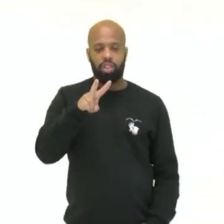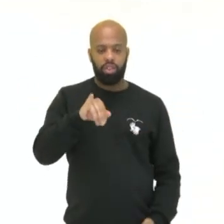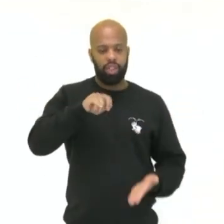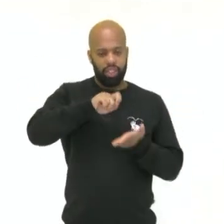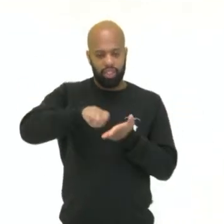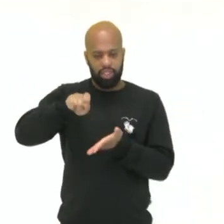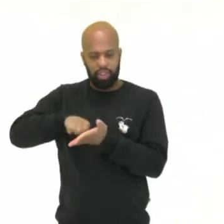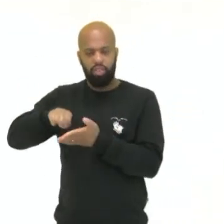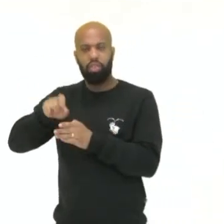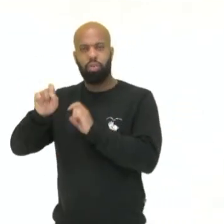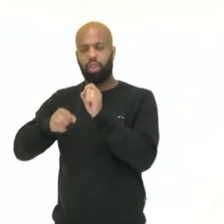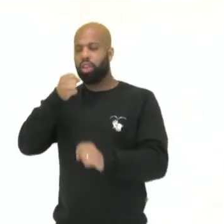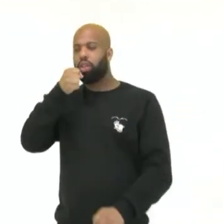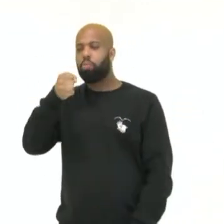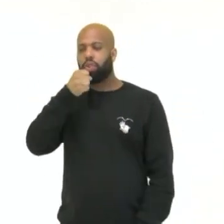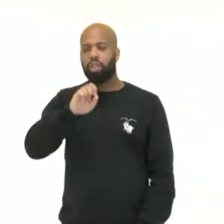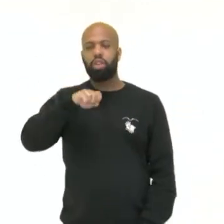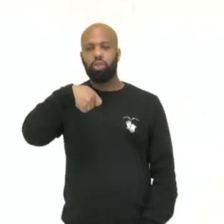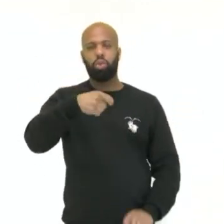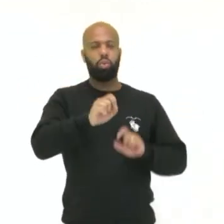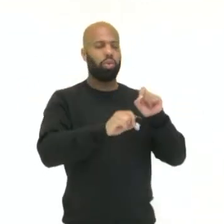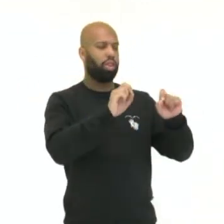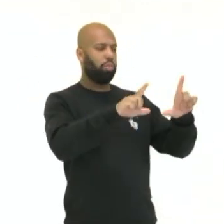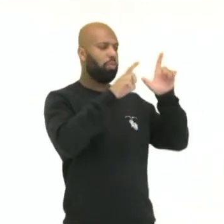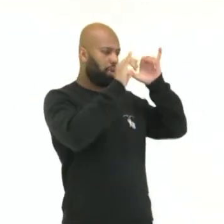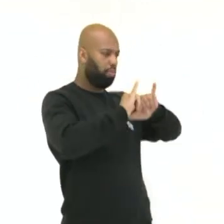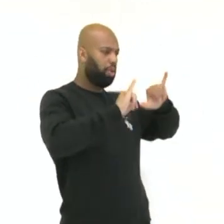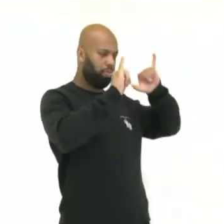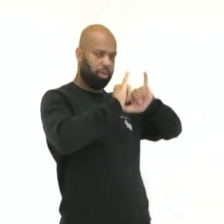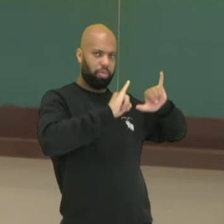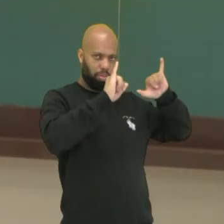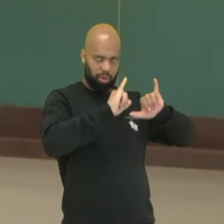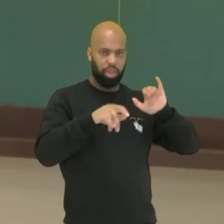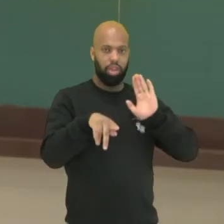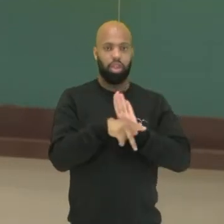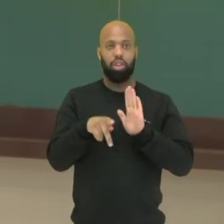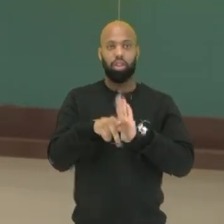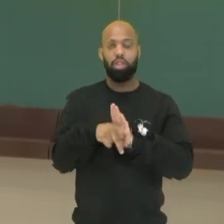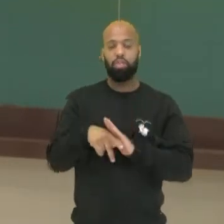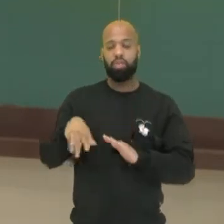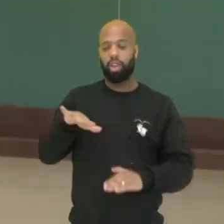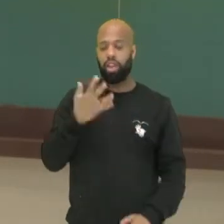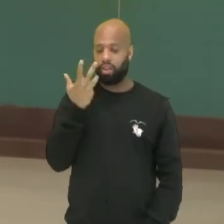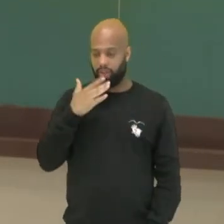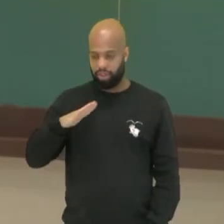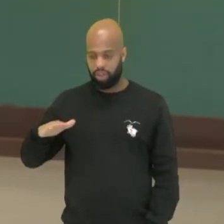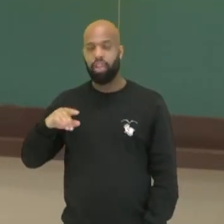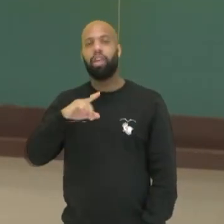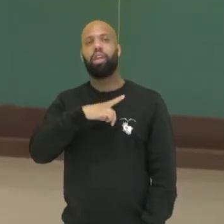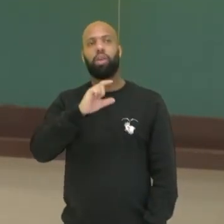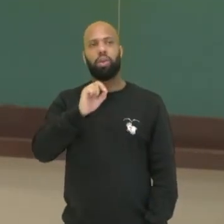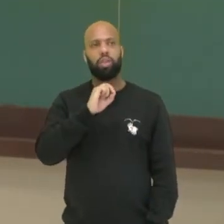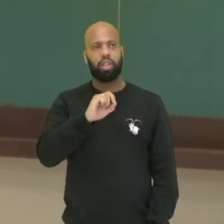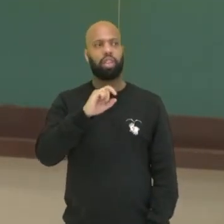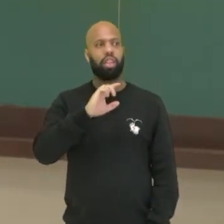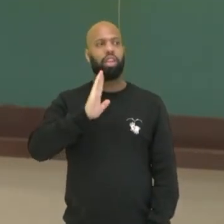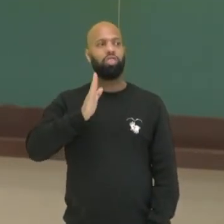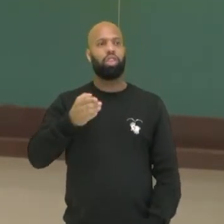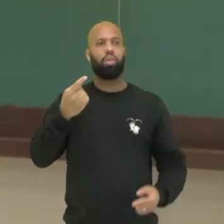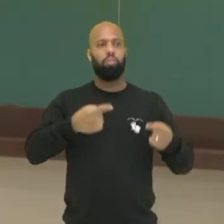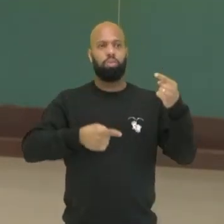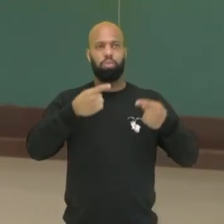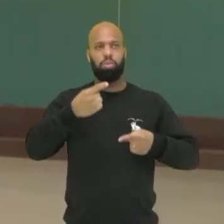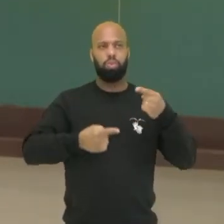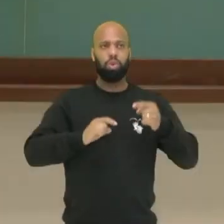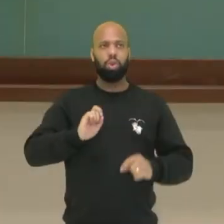reportagem sobre publicidade comercial e infância. Veja que nós já debatemos muito sobre